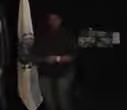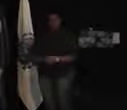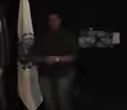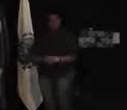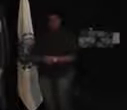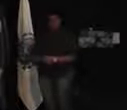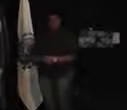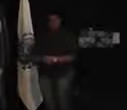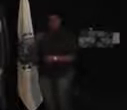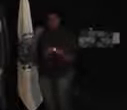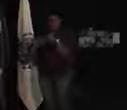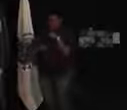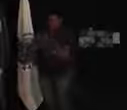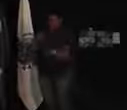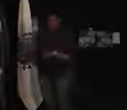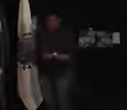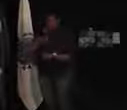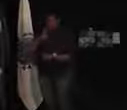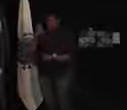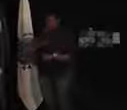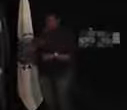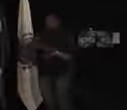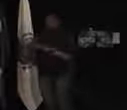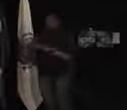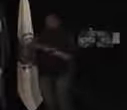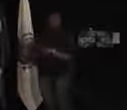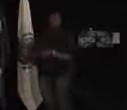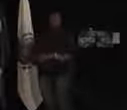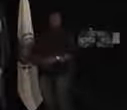Mudanças bruscas e repentinas de humor.